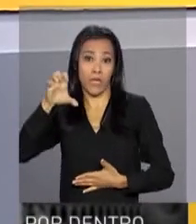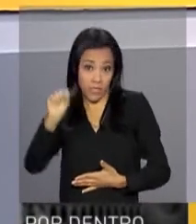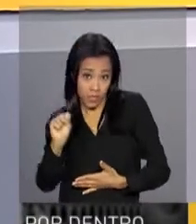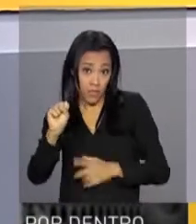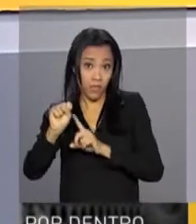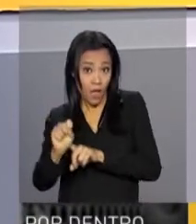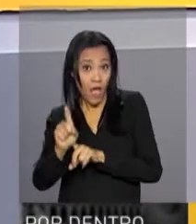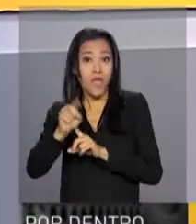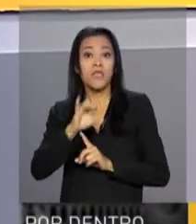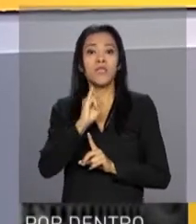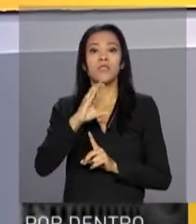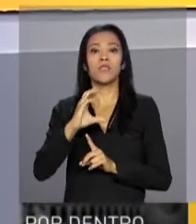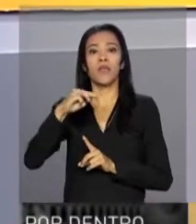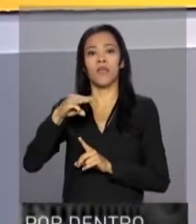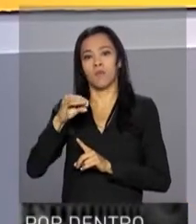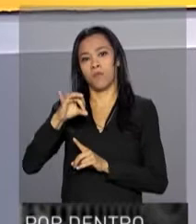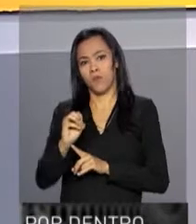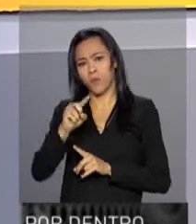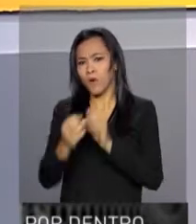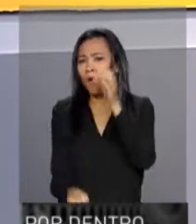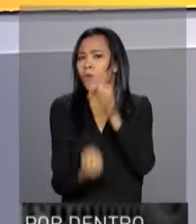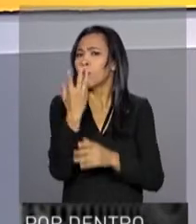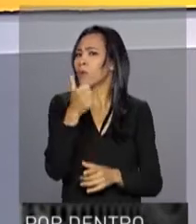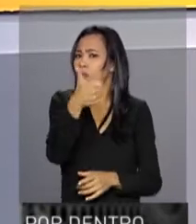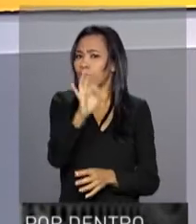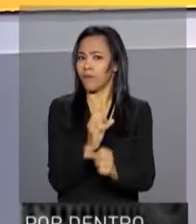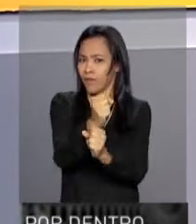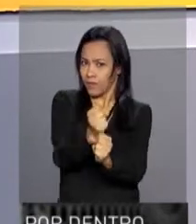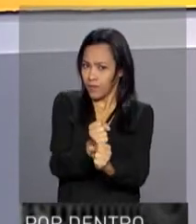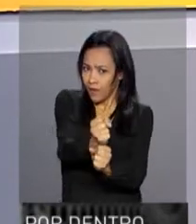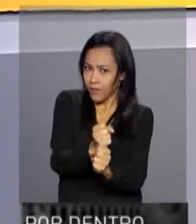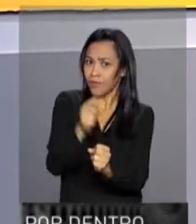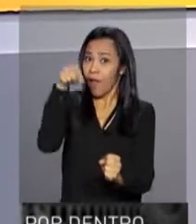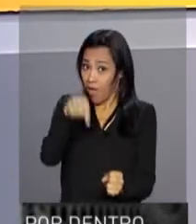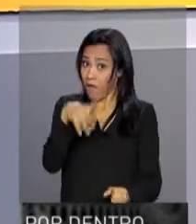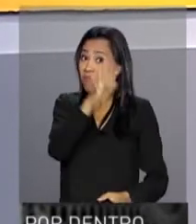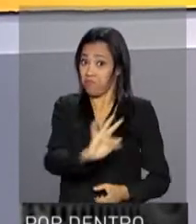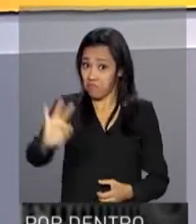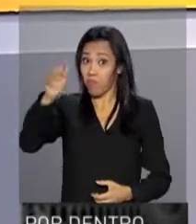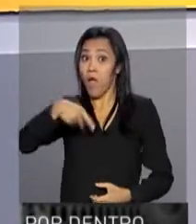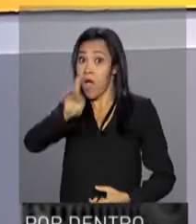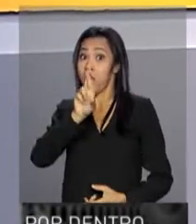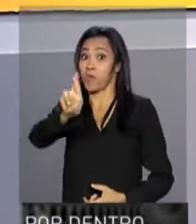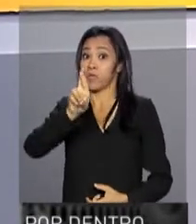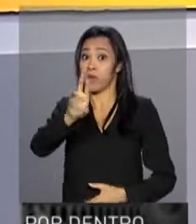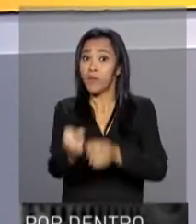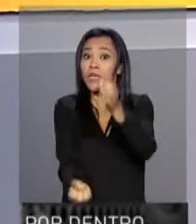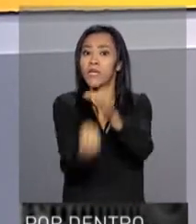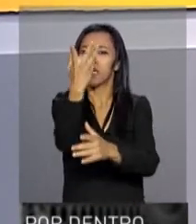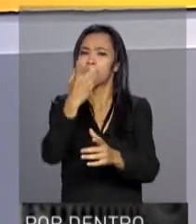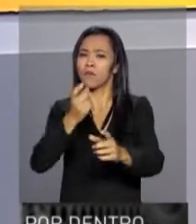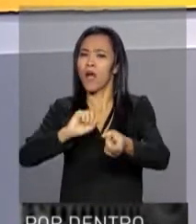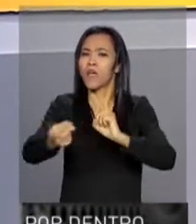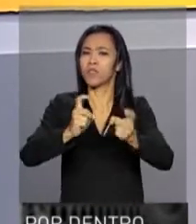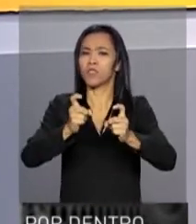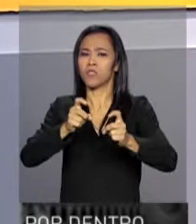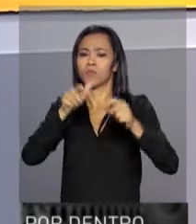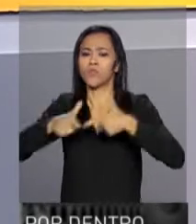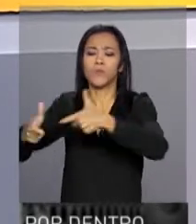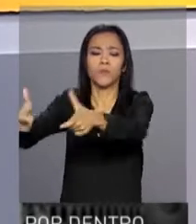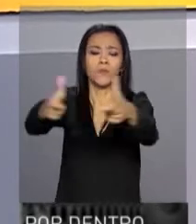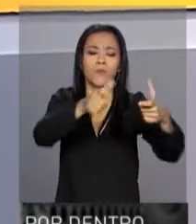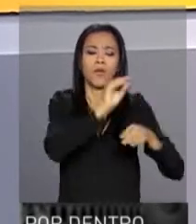icm-bio acaba de completar 10 anos a autarquia federal é responsável pela criação e gestão das unidades de conservação